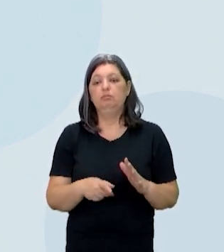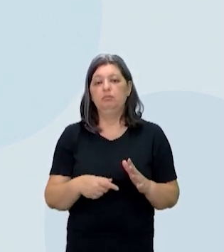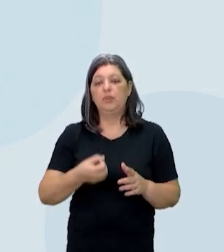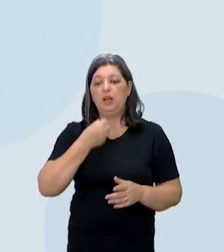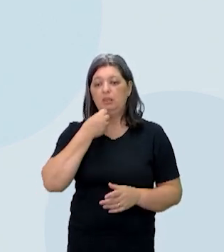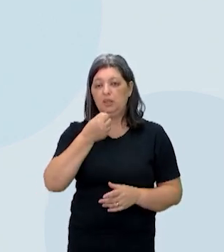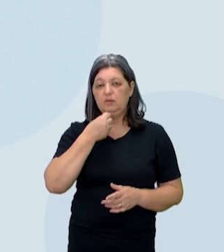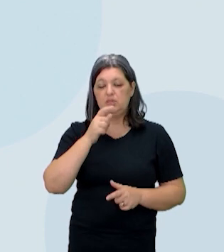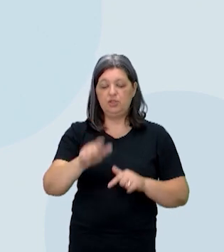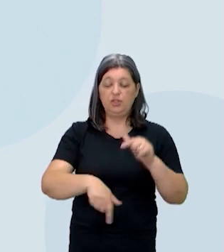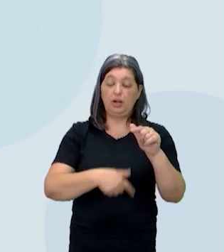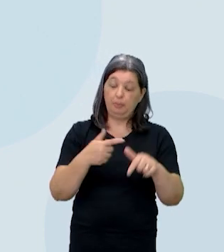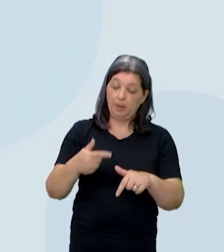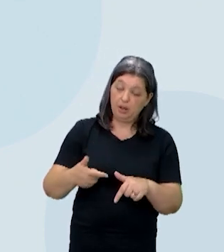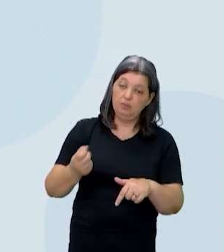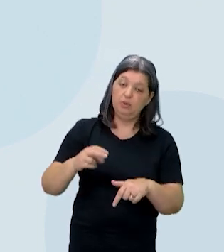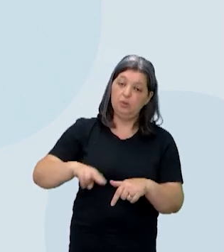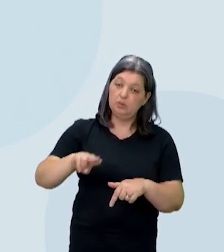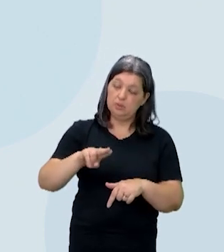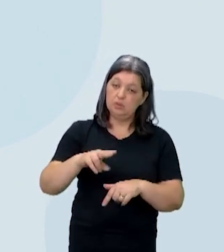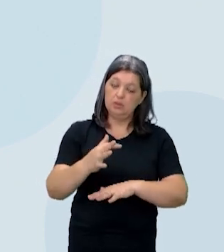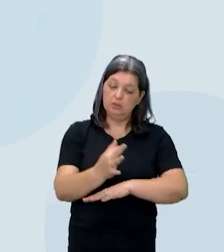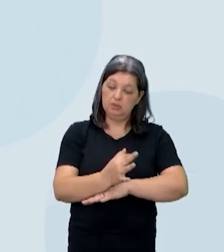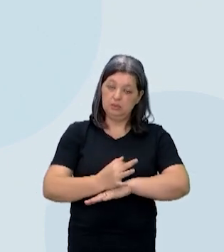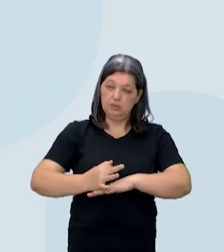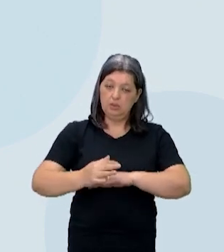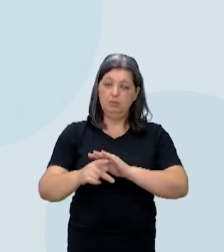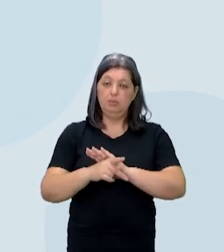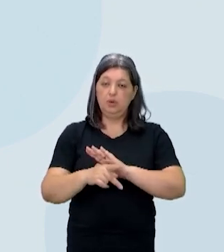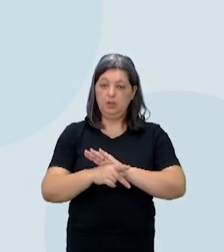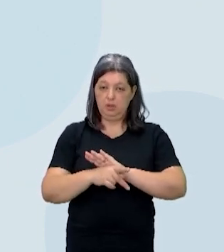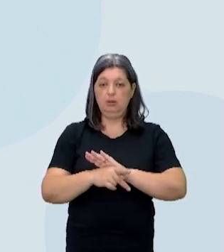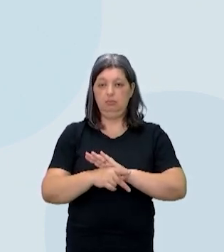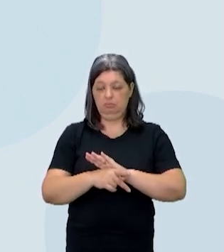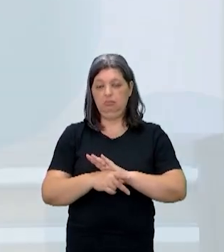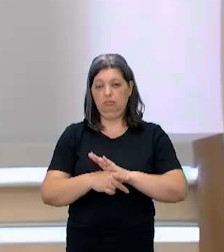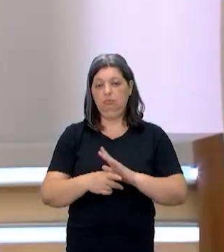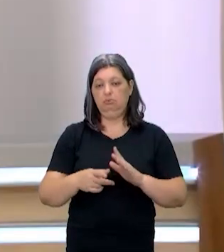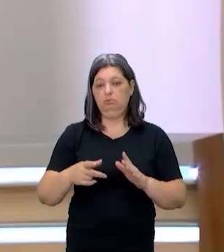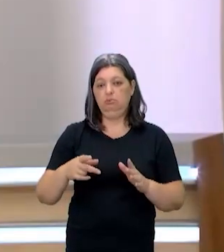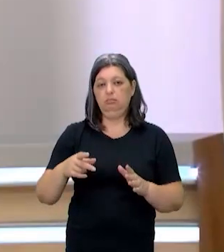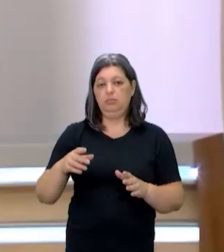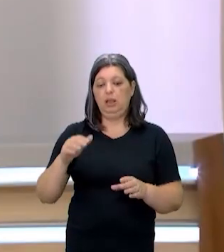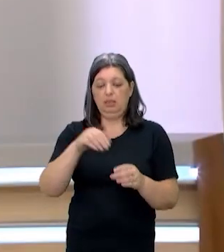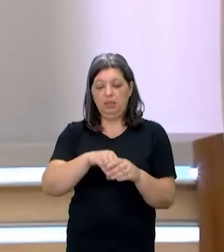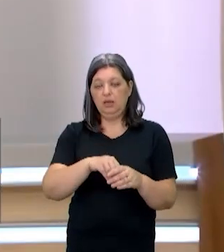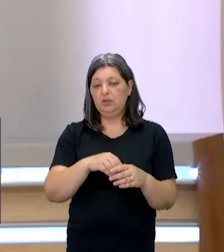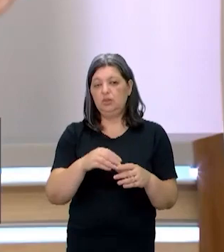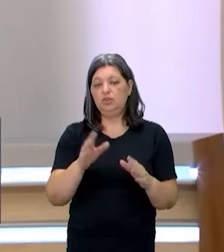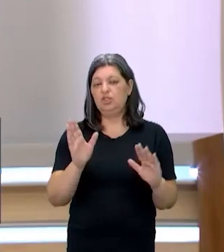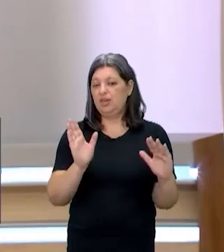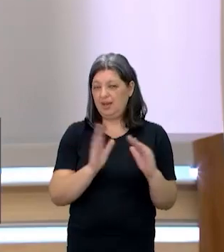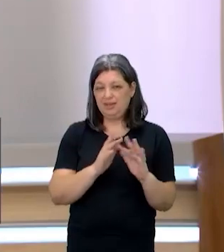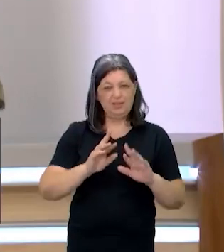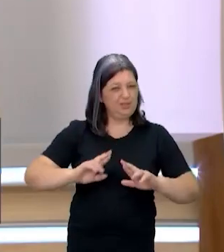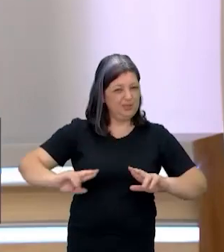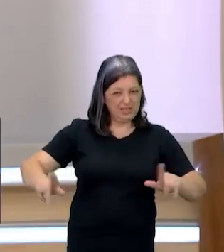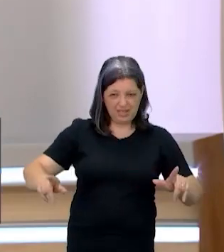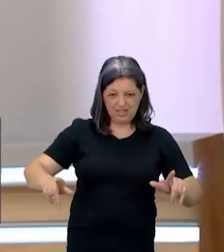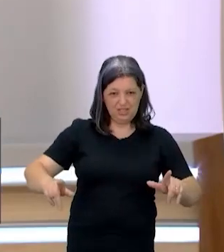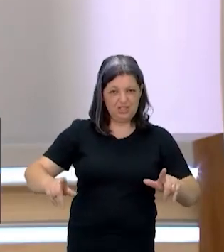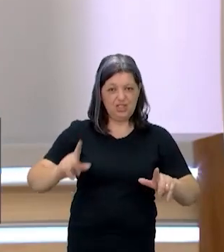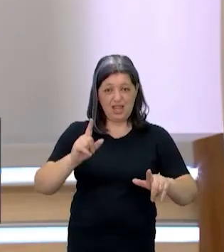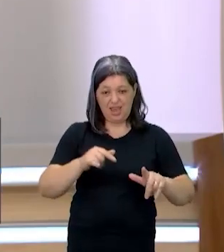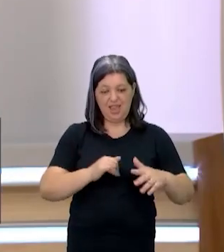de emprego, você vai usar a língua numa forma padrão, não vai falar igual você fala dentro de casa, entendeu? Nós vai e a